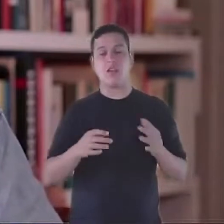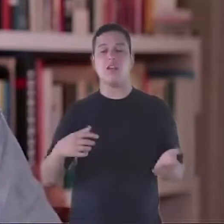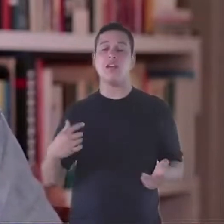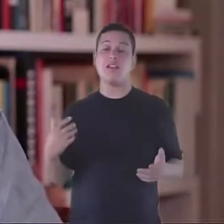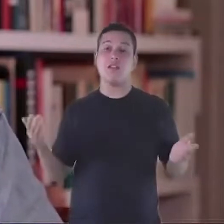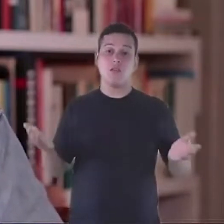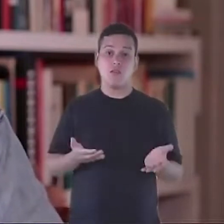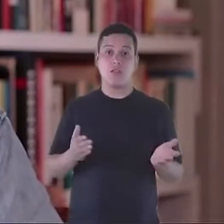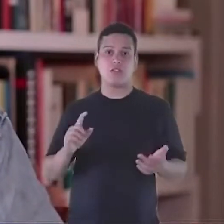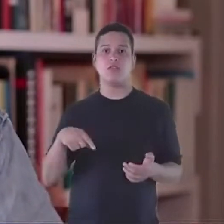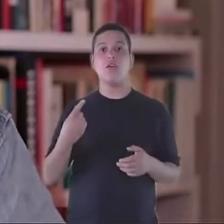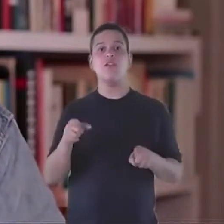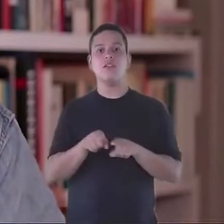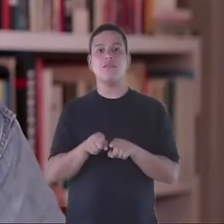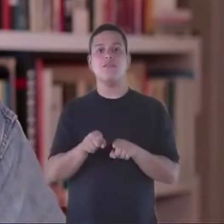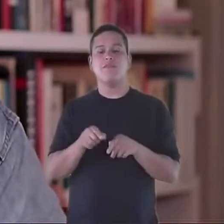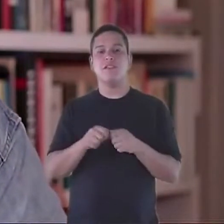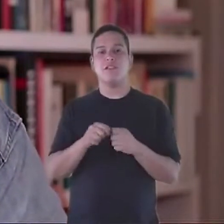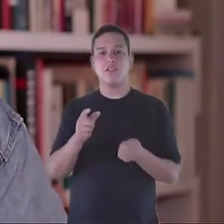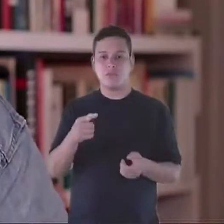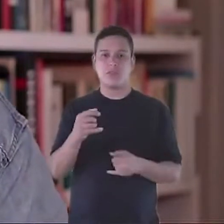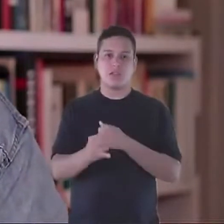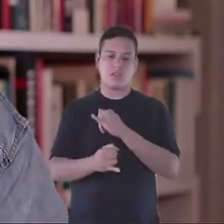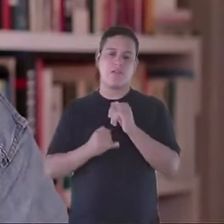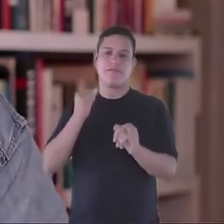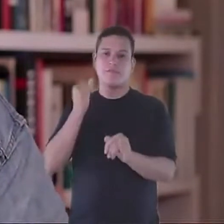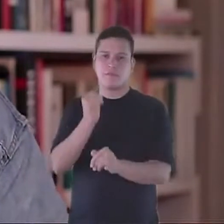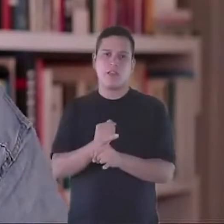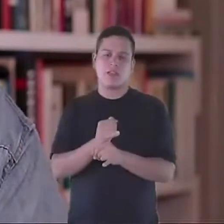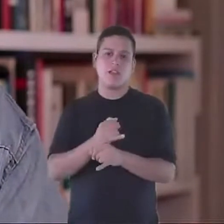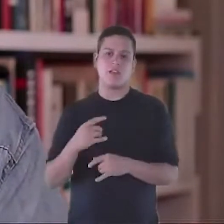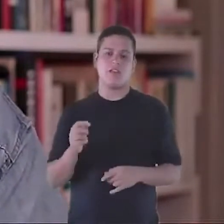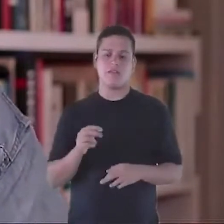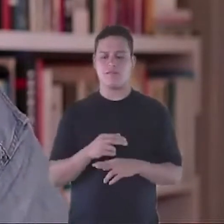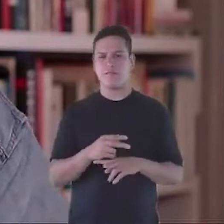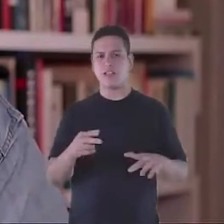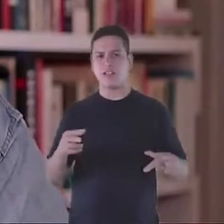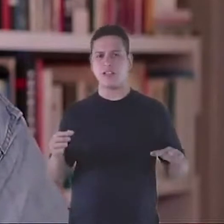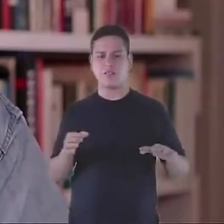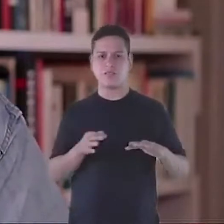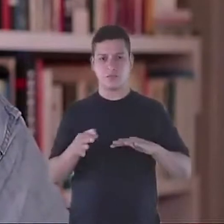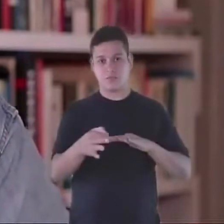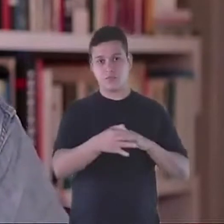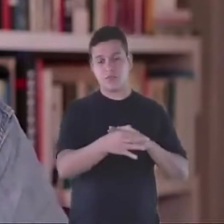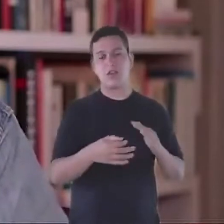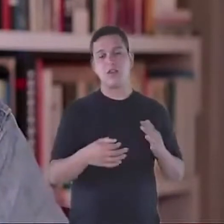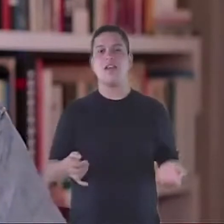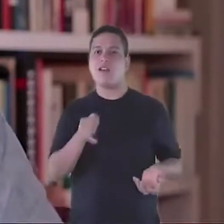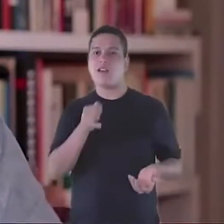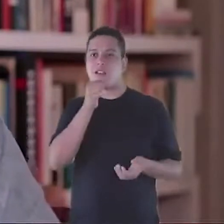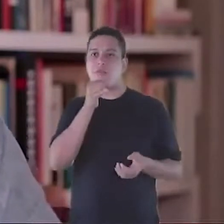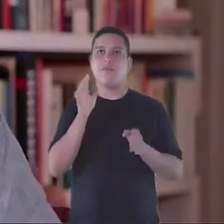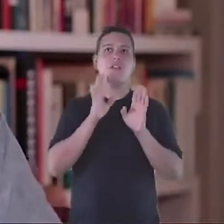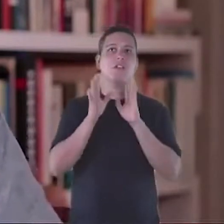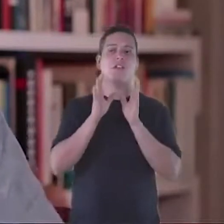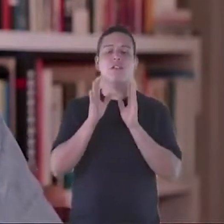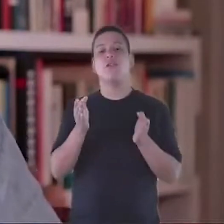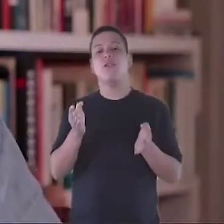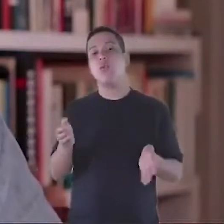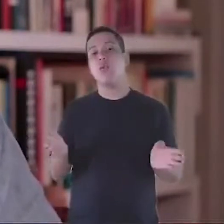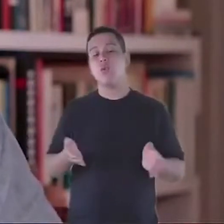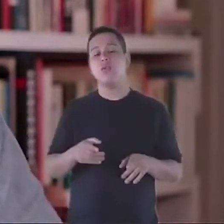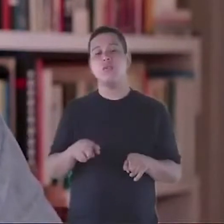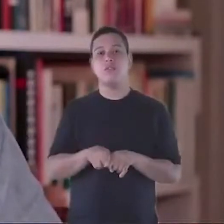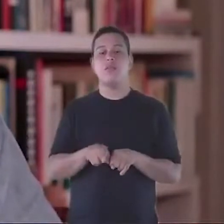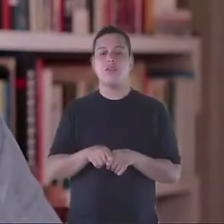transmissão online nas redes que estavam disponíveis na época, Facebook, e depois, hoje, a gente faz simultâneo